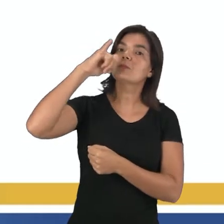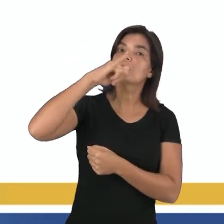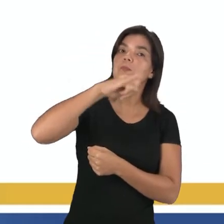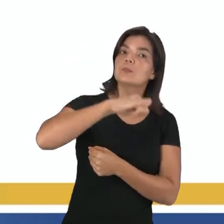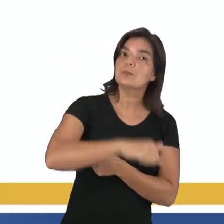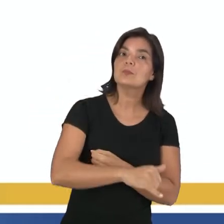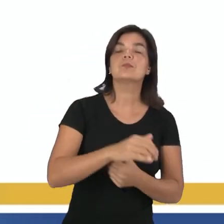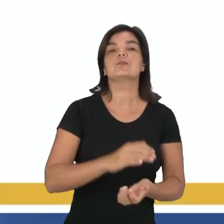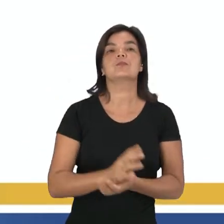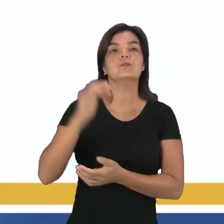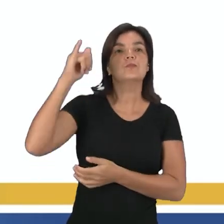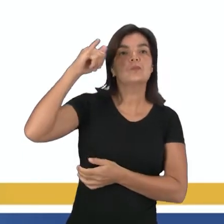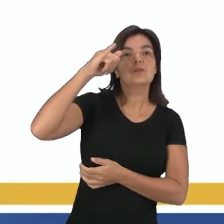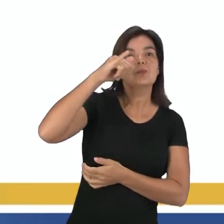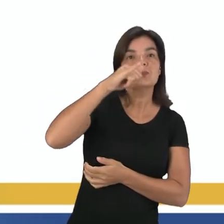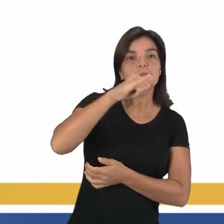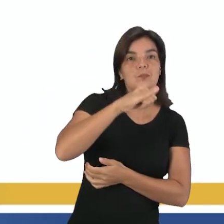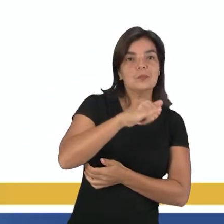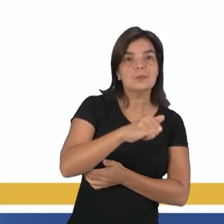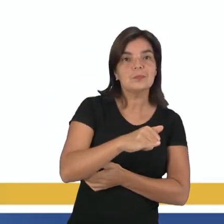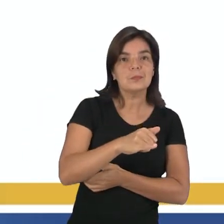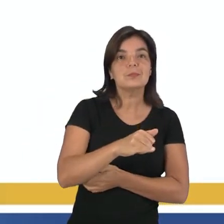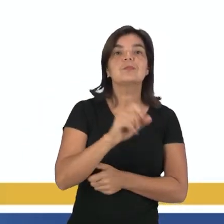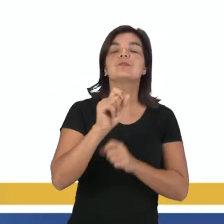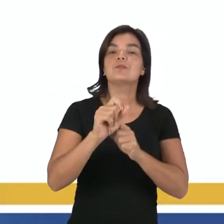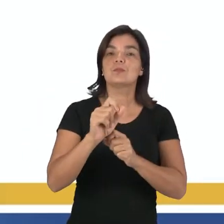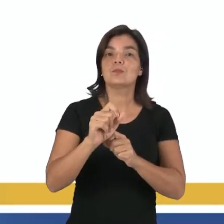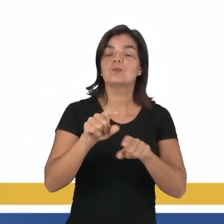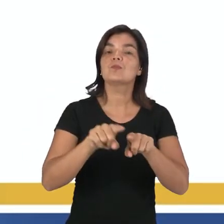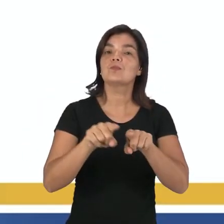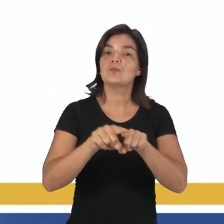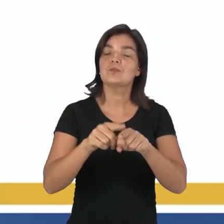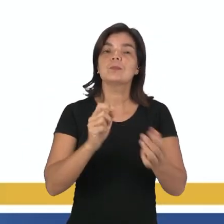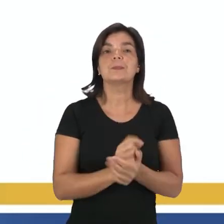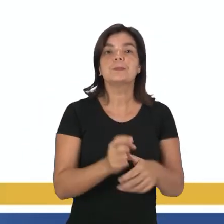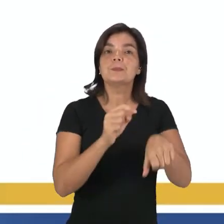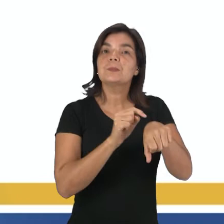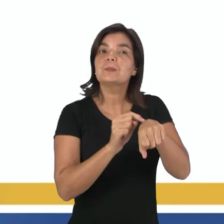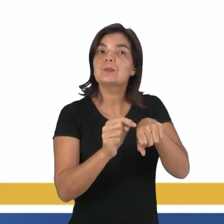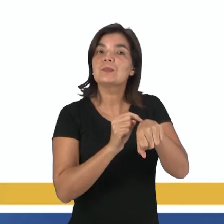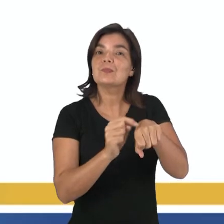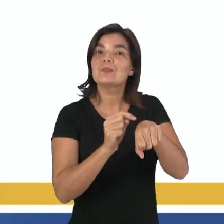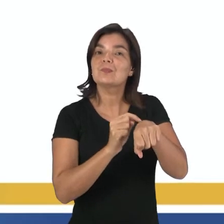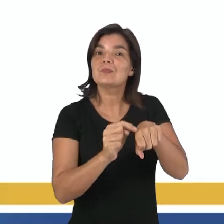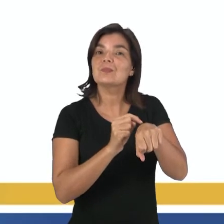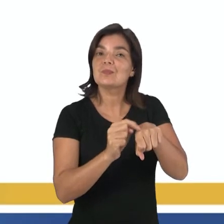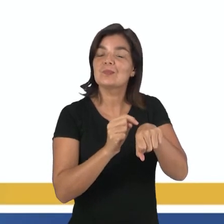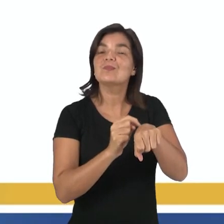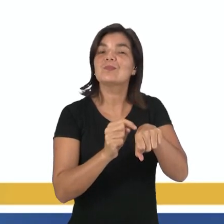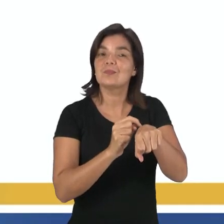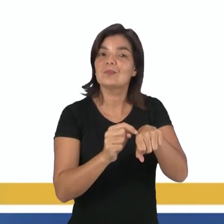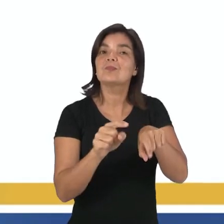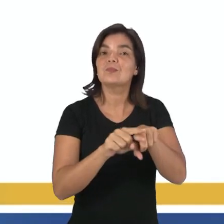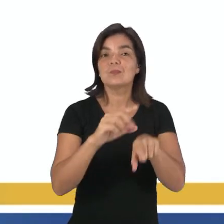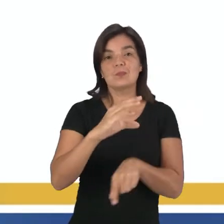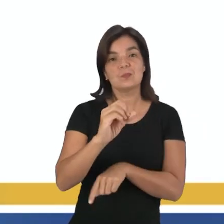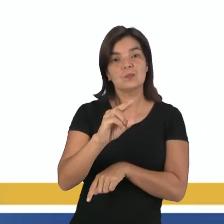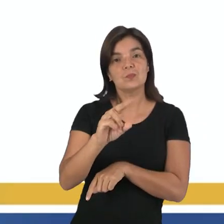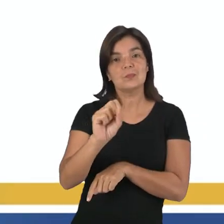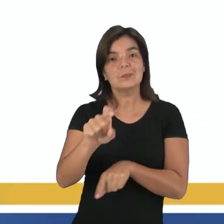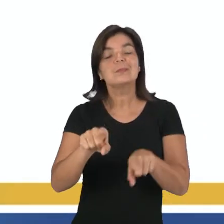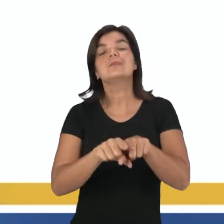avião. A queda do avião, por sua vez, já na última frase, ela já aparece como causa,